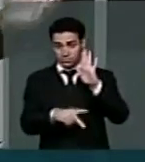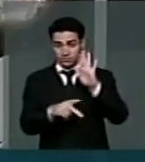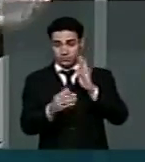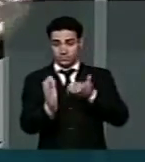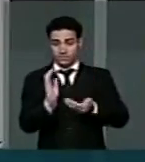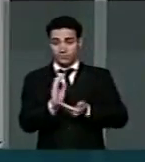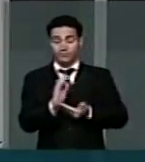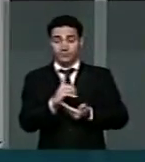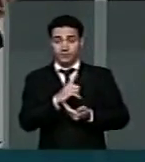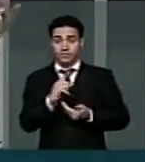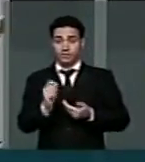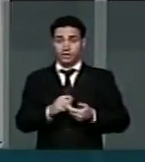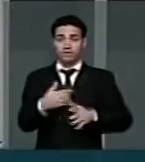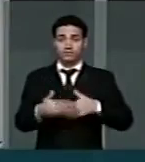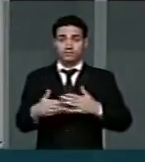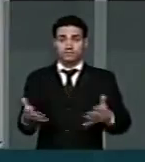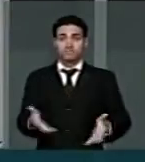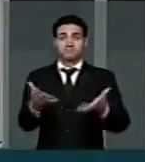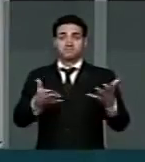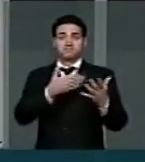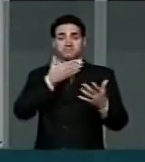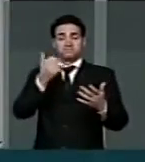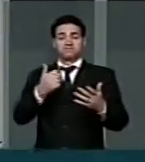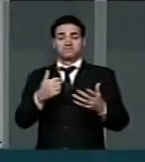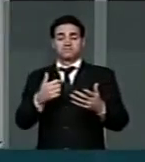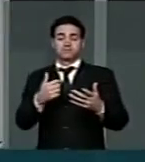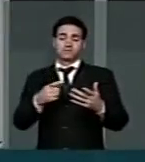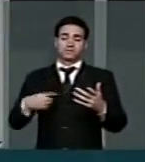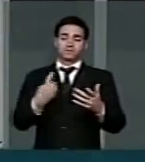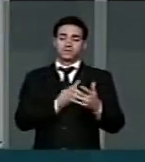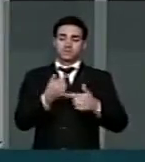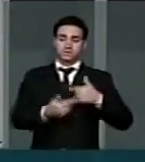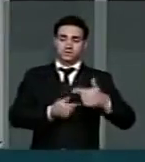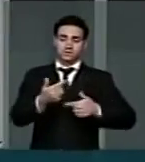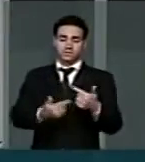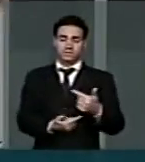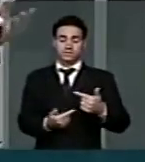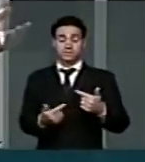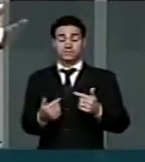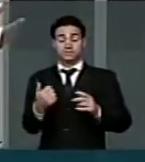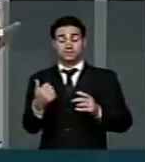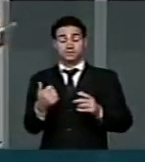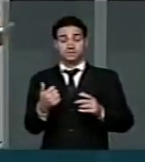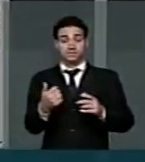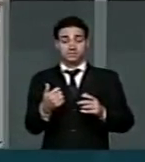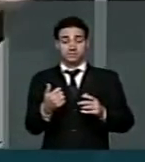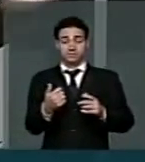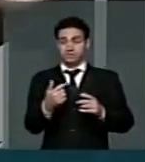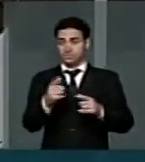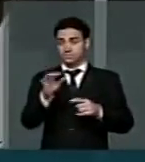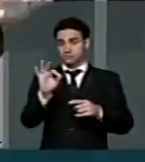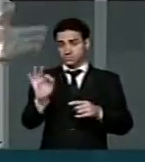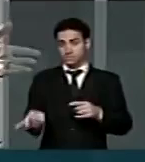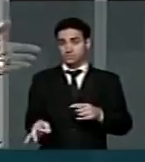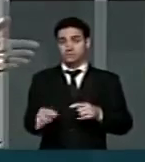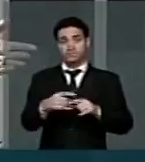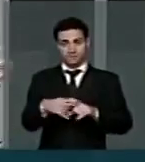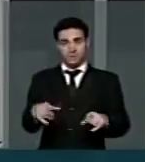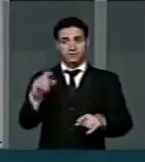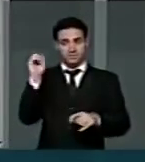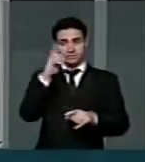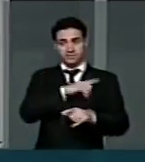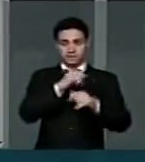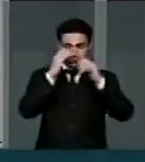um dinamismo e um oxigênio e uma eficácia aos nossos trabalhos insuspeita. Mas, como é